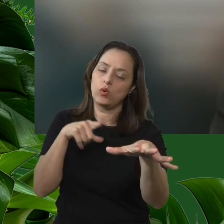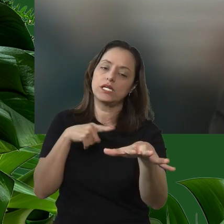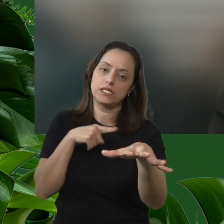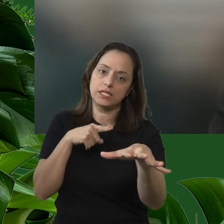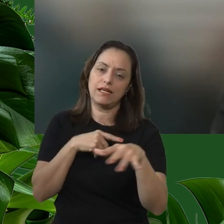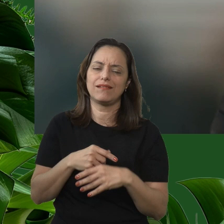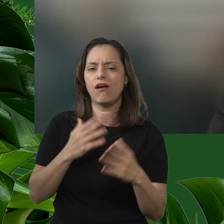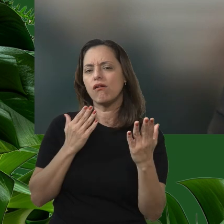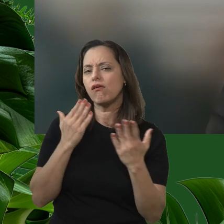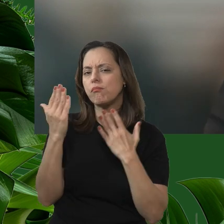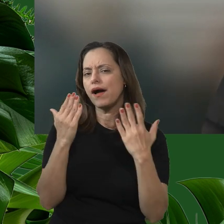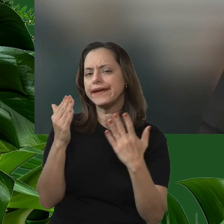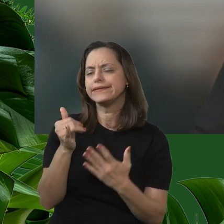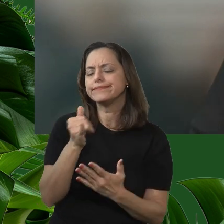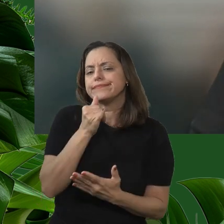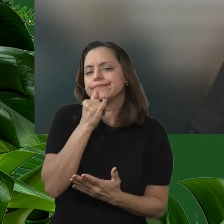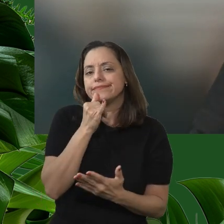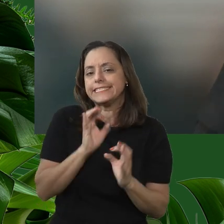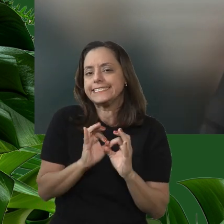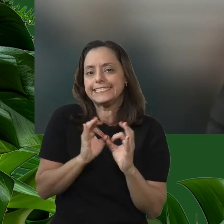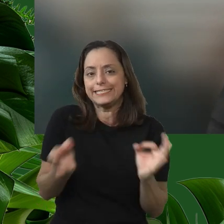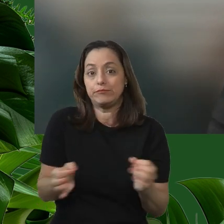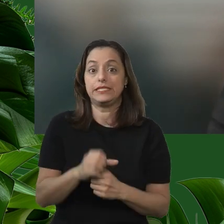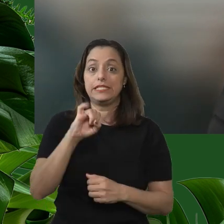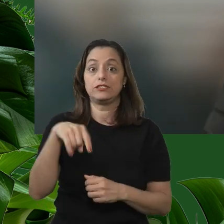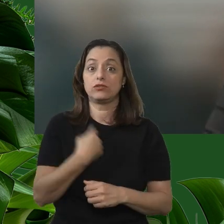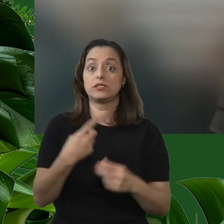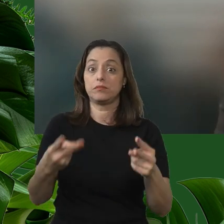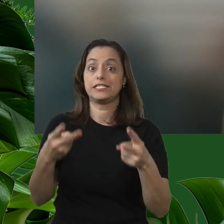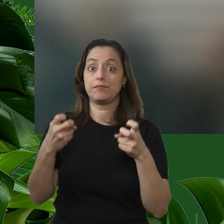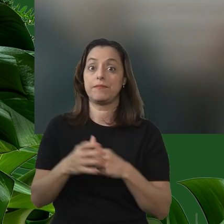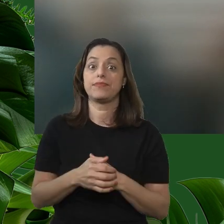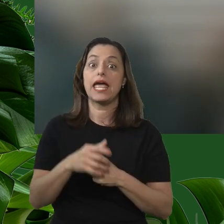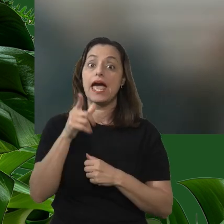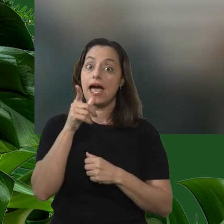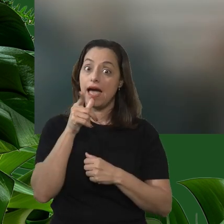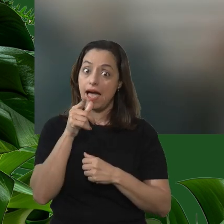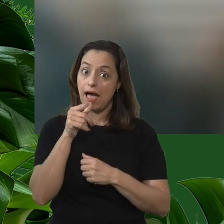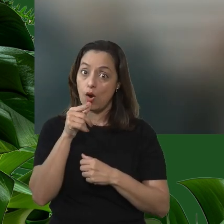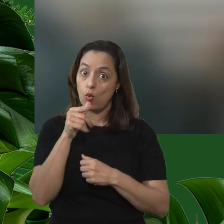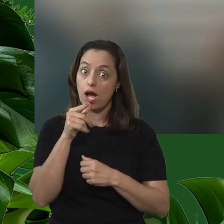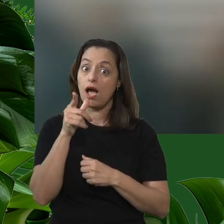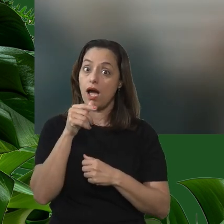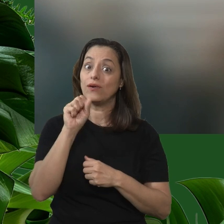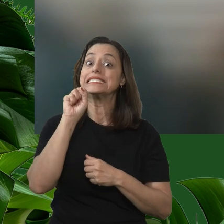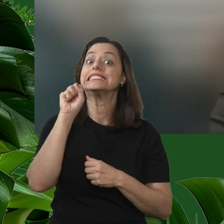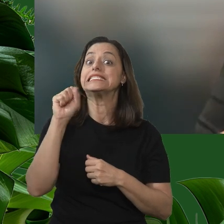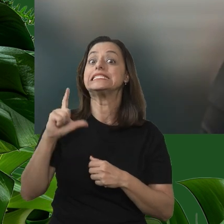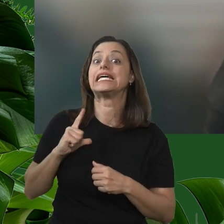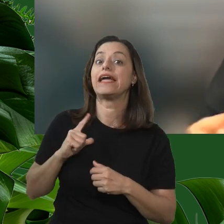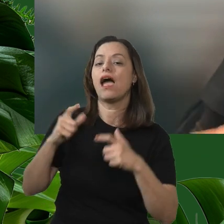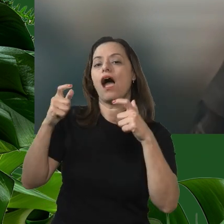bem simples, se a gente for verificar a quantidade de água que existe numa área com ambientes naturais conservados,